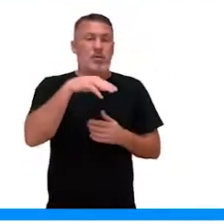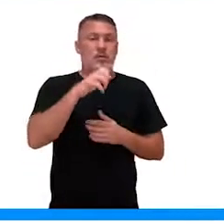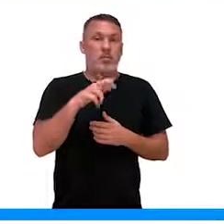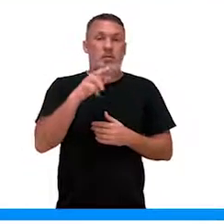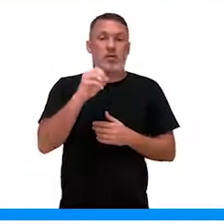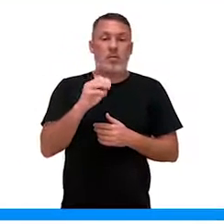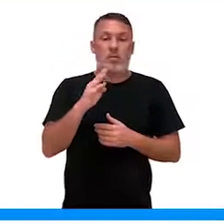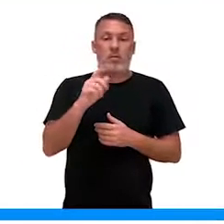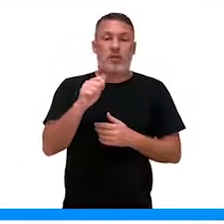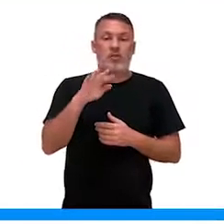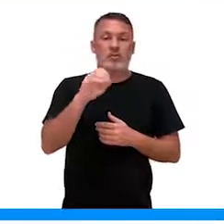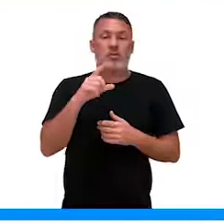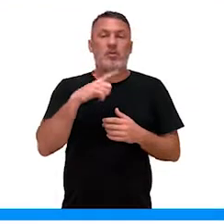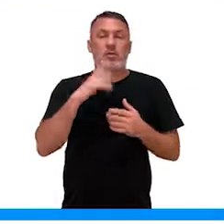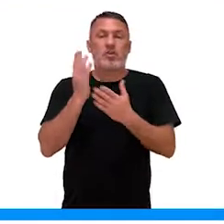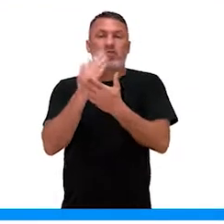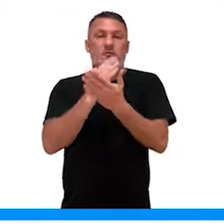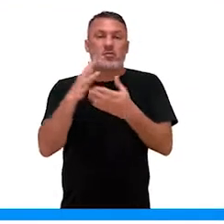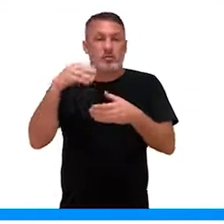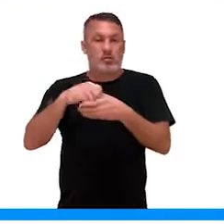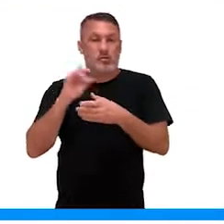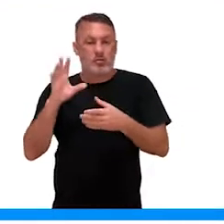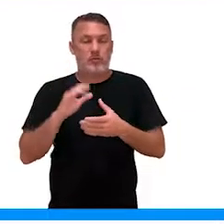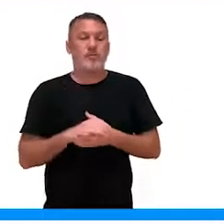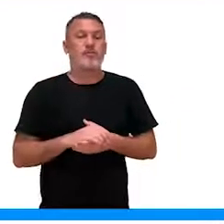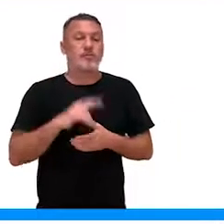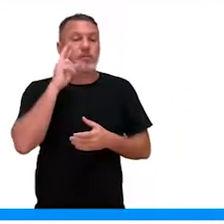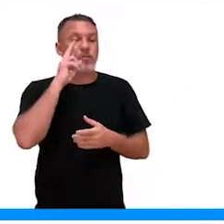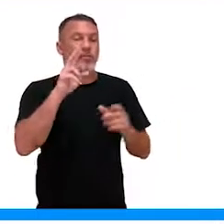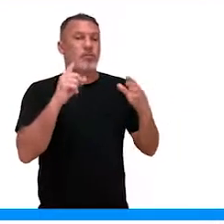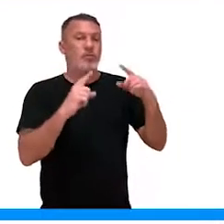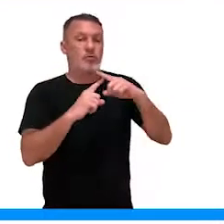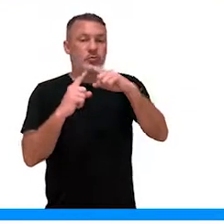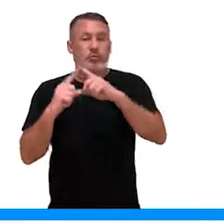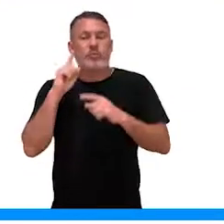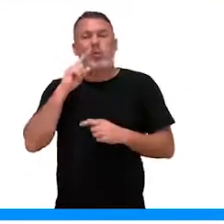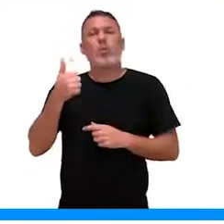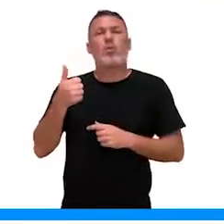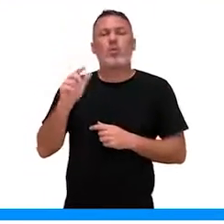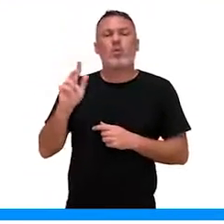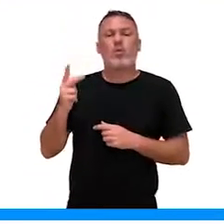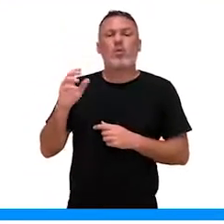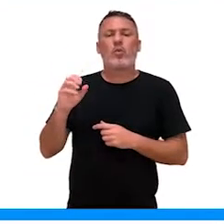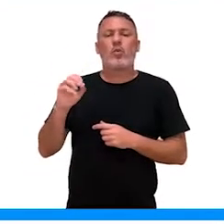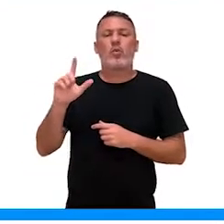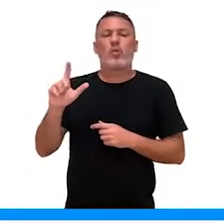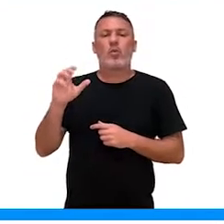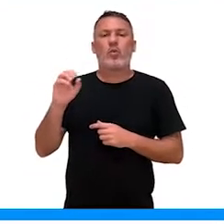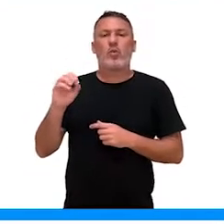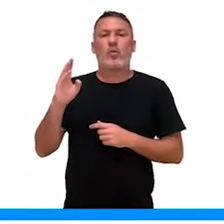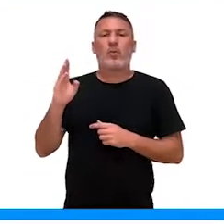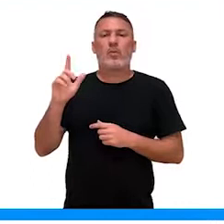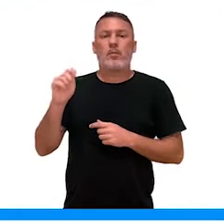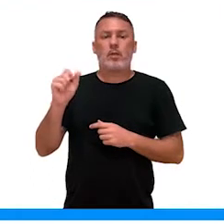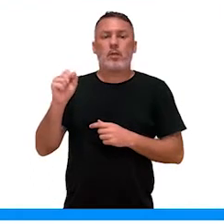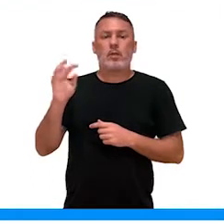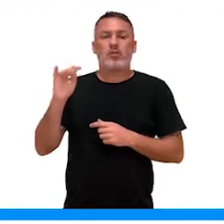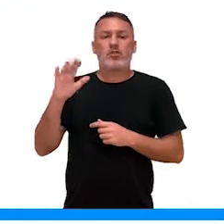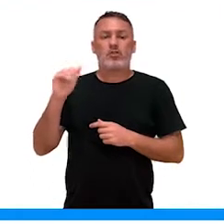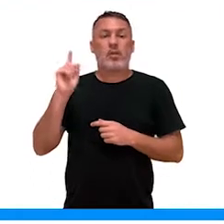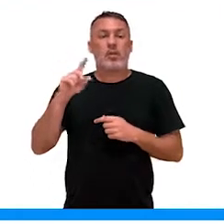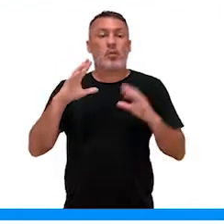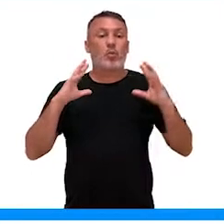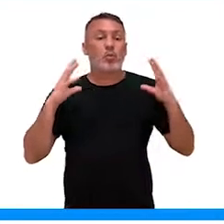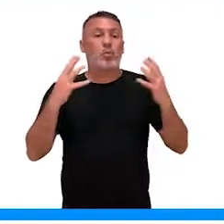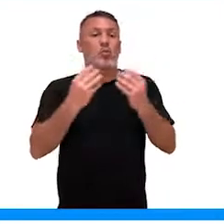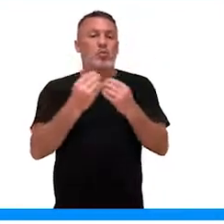clivar somente um pedacinho. Vamos lá então. Holoblástica é aquela que cliva tudo. Ela vai acontecer